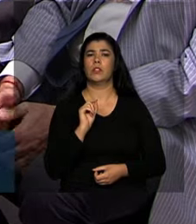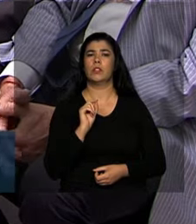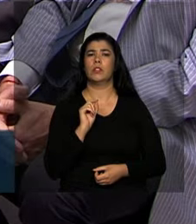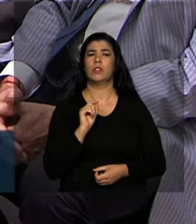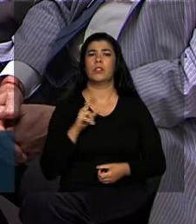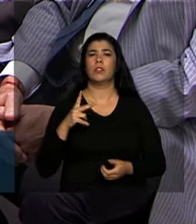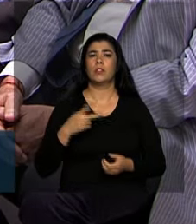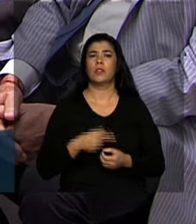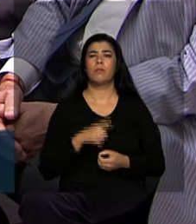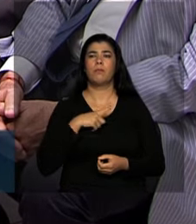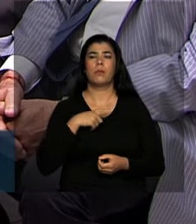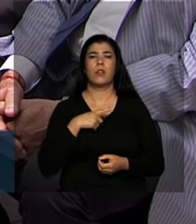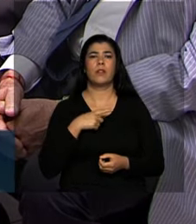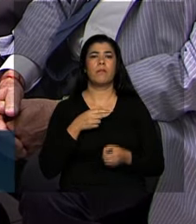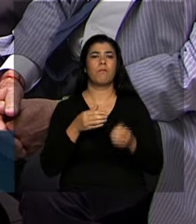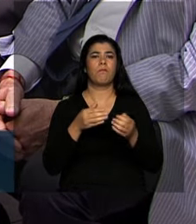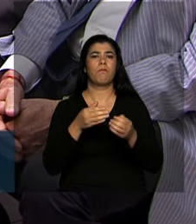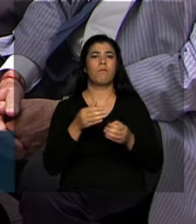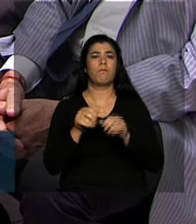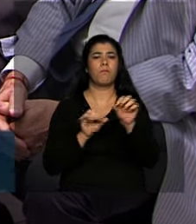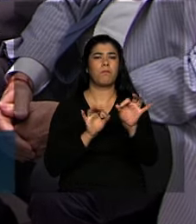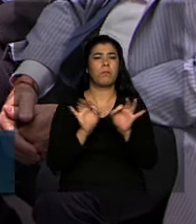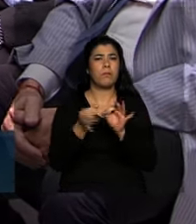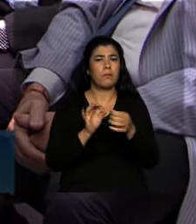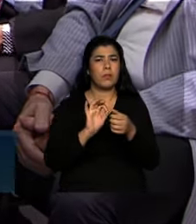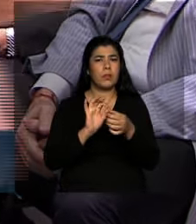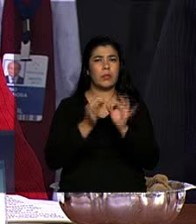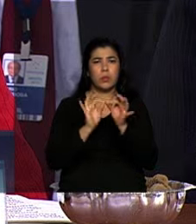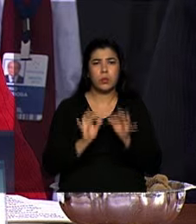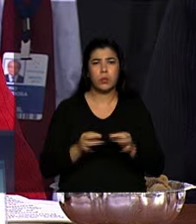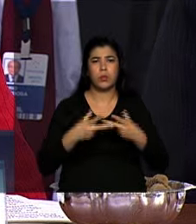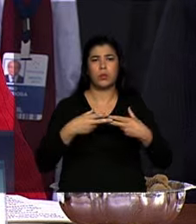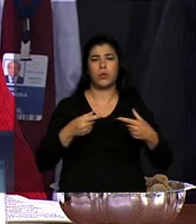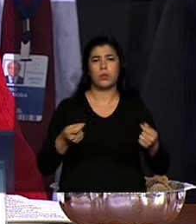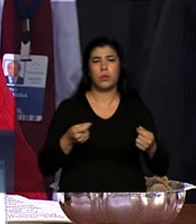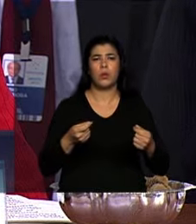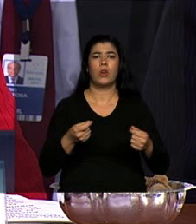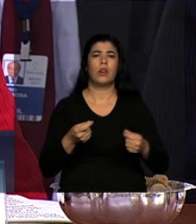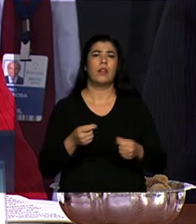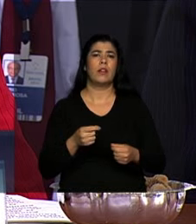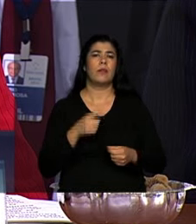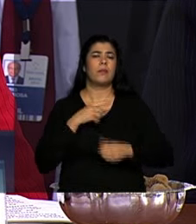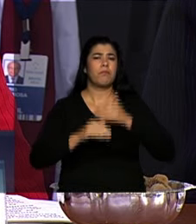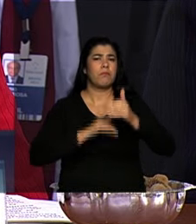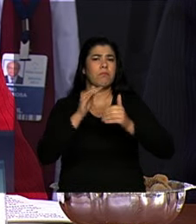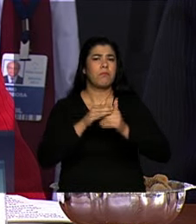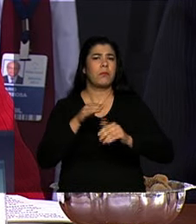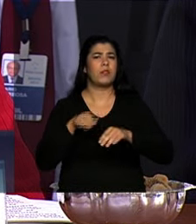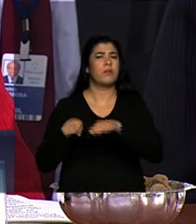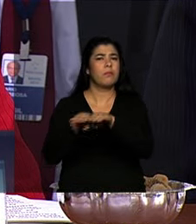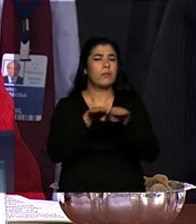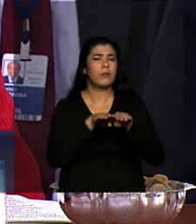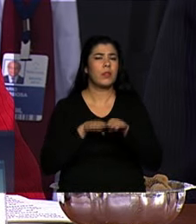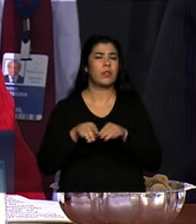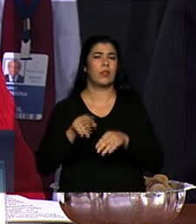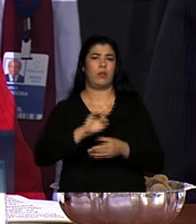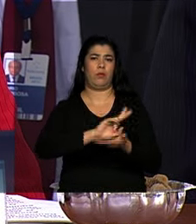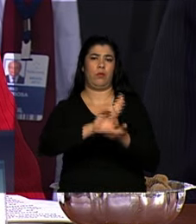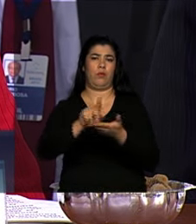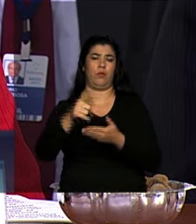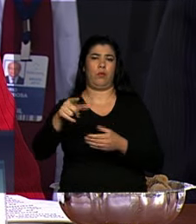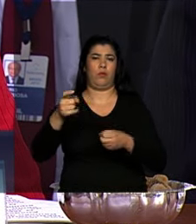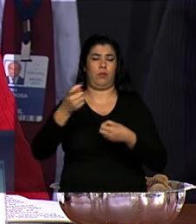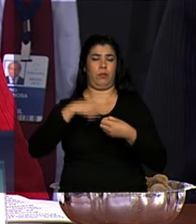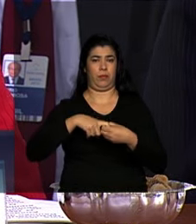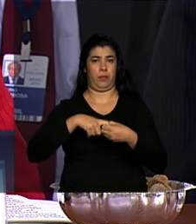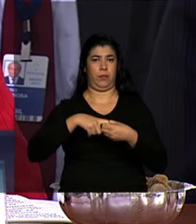um grande fator de mitigação de assimetrias e de apoio a um desenvolvimento equilibrado entre os sócios.